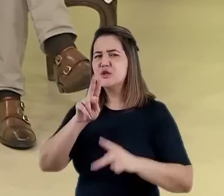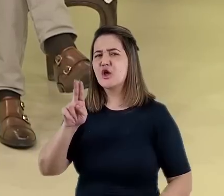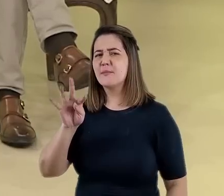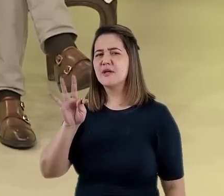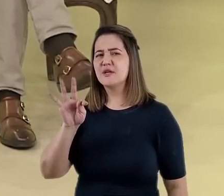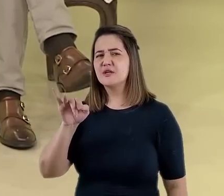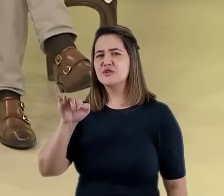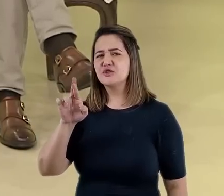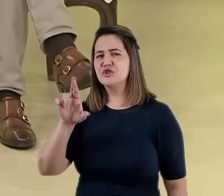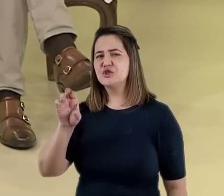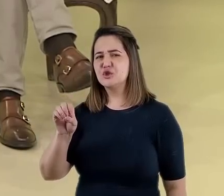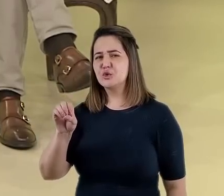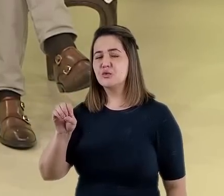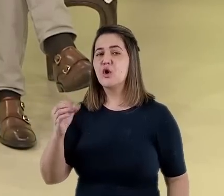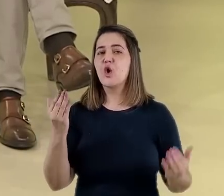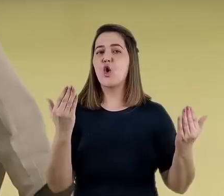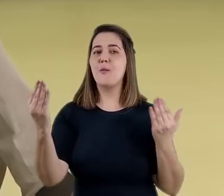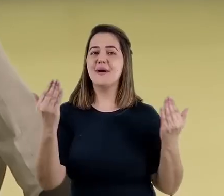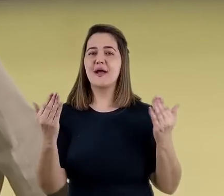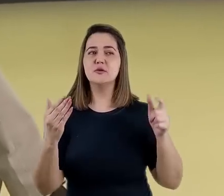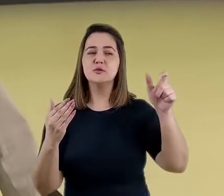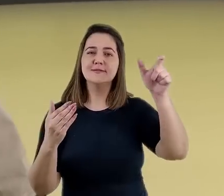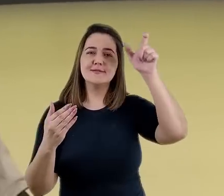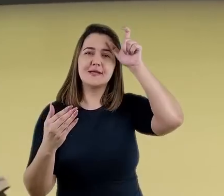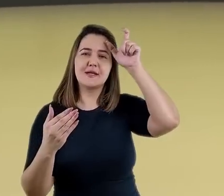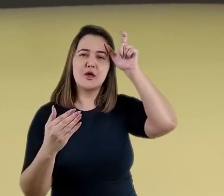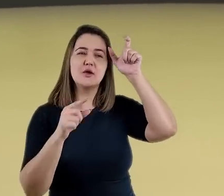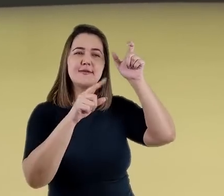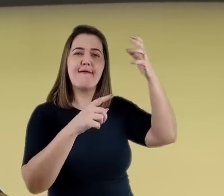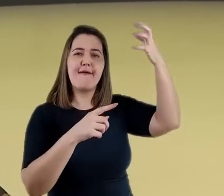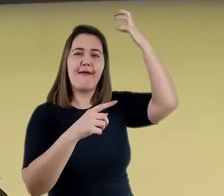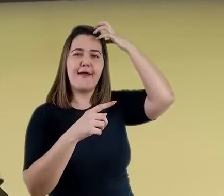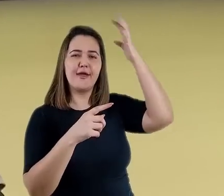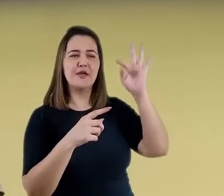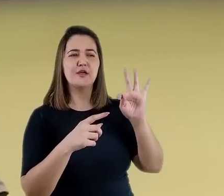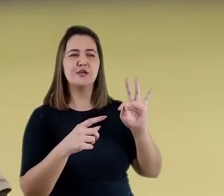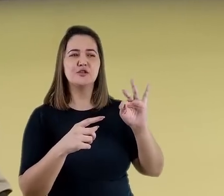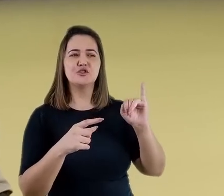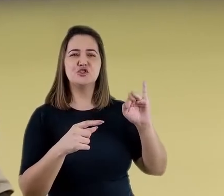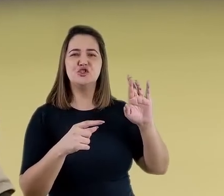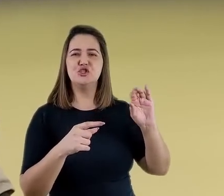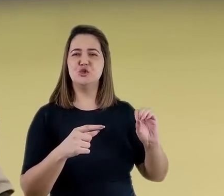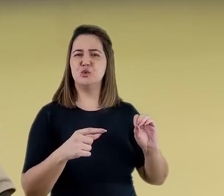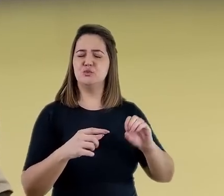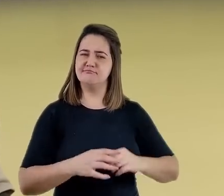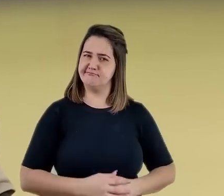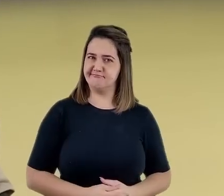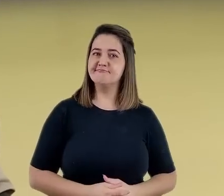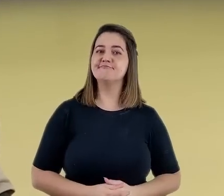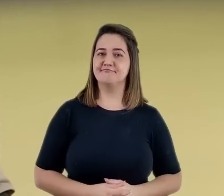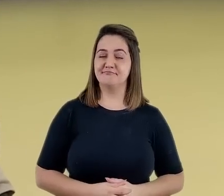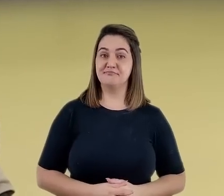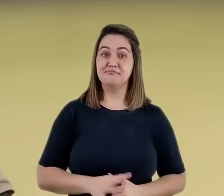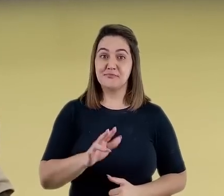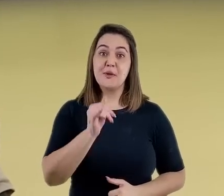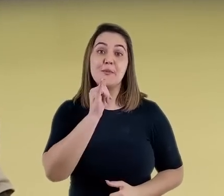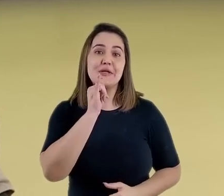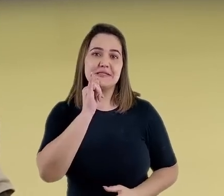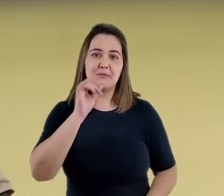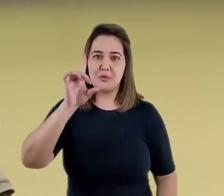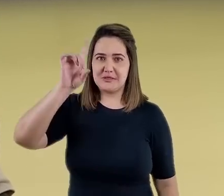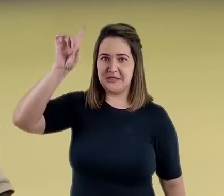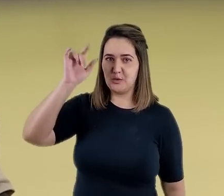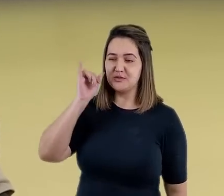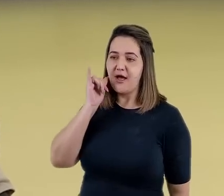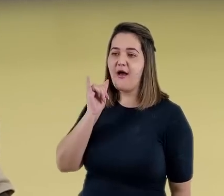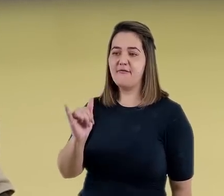Mas veja que estranho. Em Ezequiel 28, a passagem que eu acabei de mencionar, Deus se dirige a um indivíduo da história,